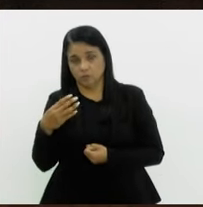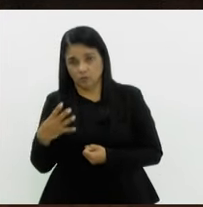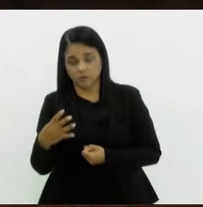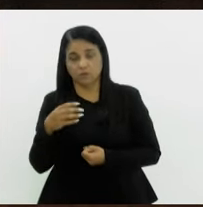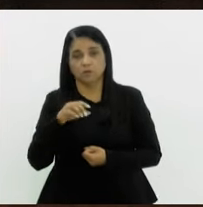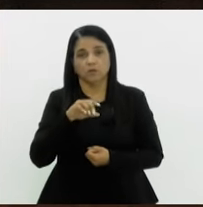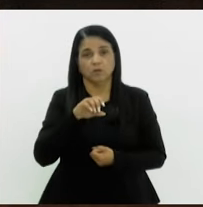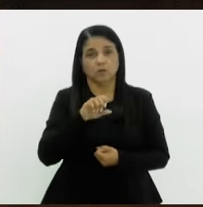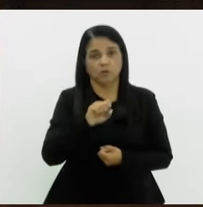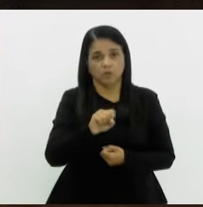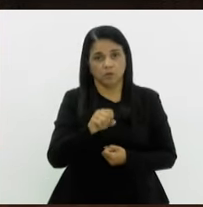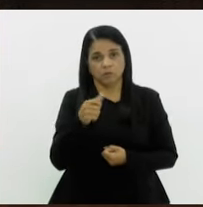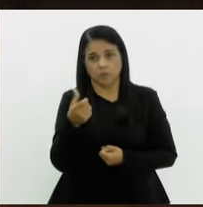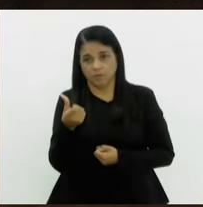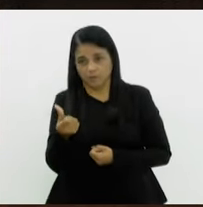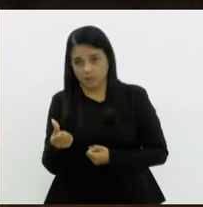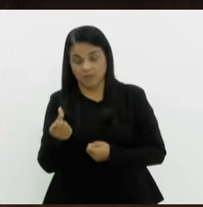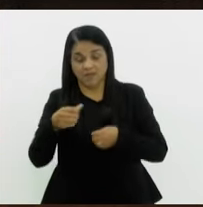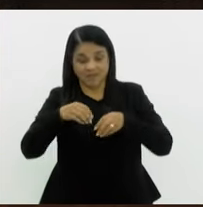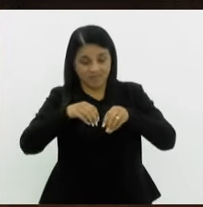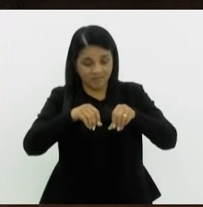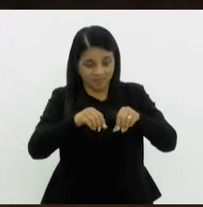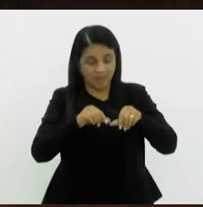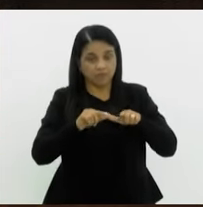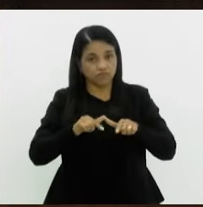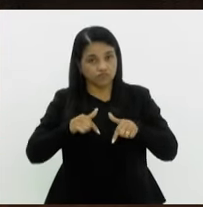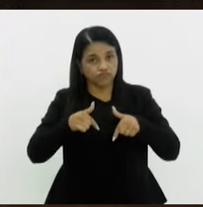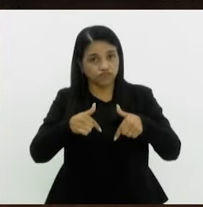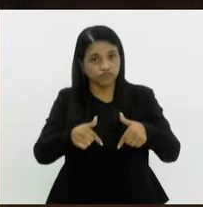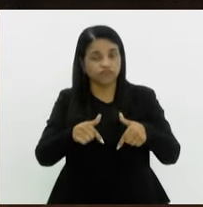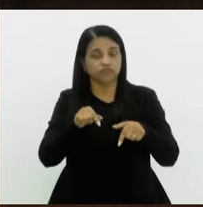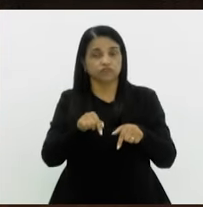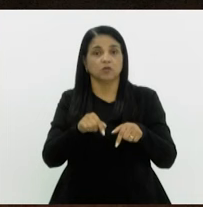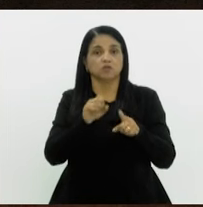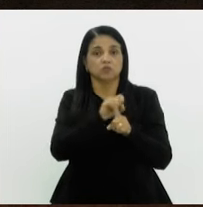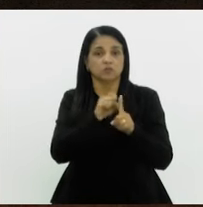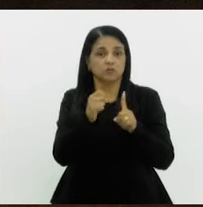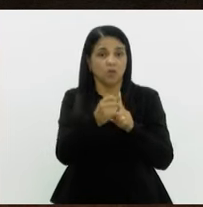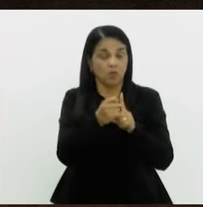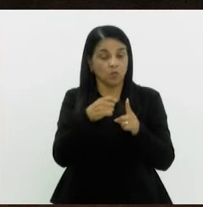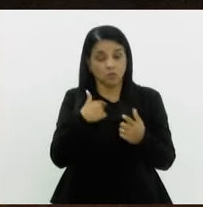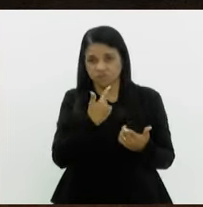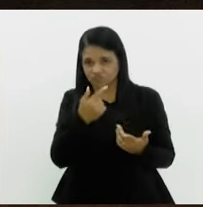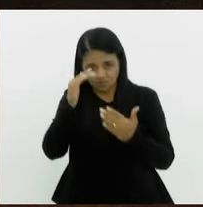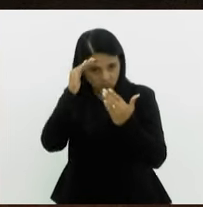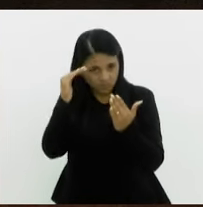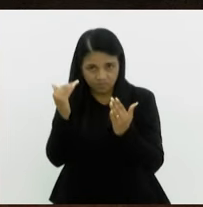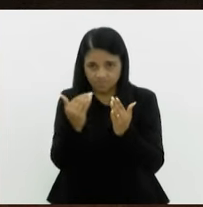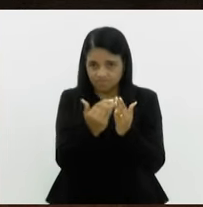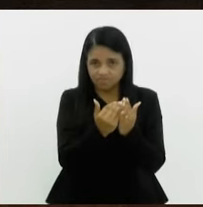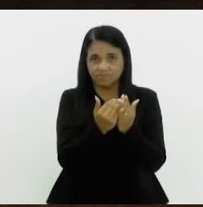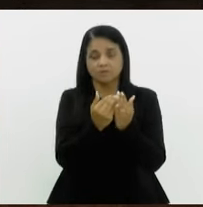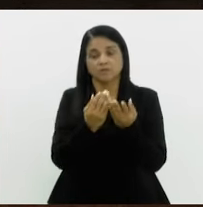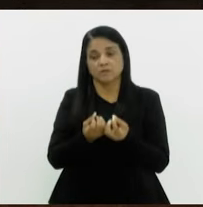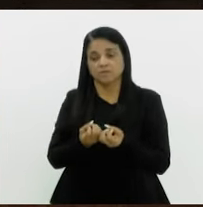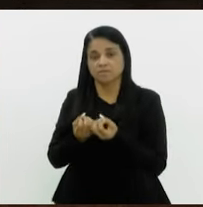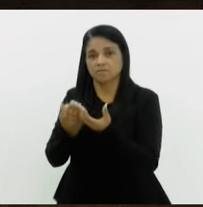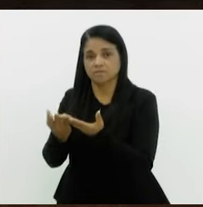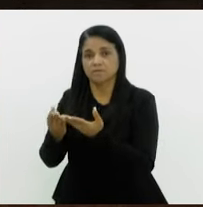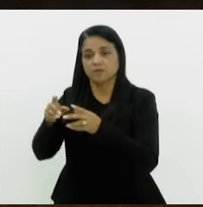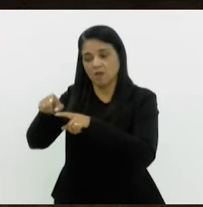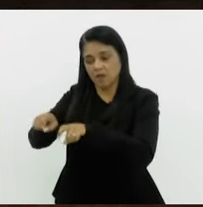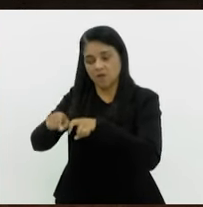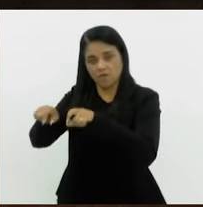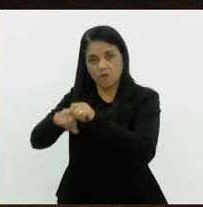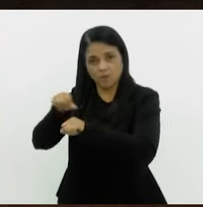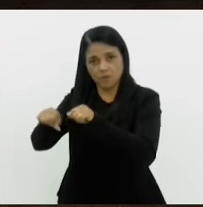toda terra deve ter uma função social. Aquela que não é cumprida deve ser destinada para a reforma agrária. Por que que isso